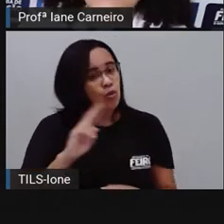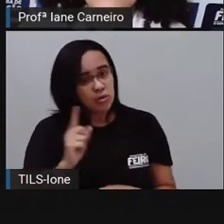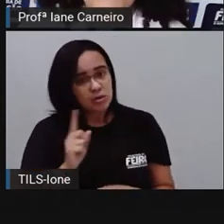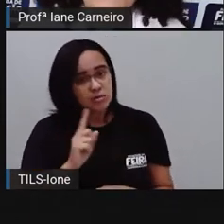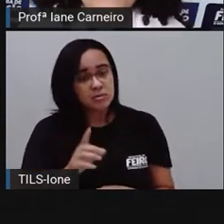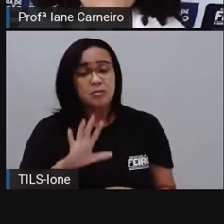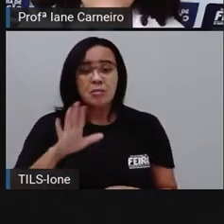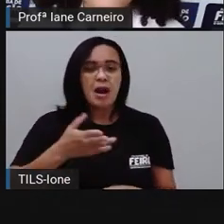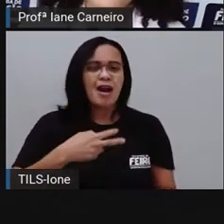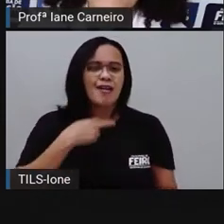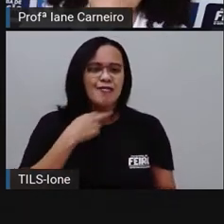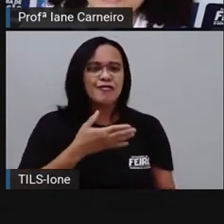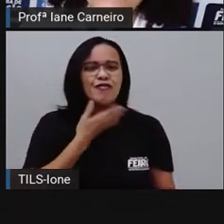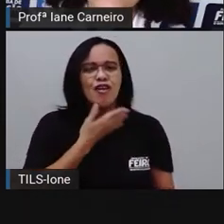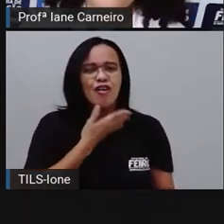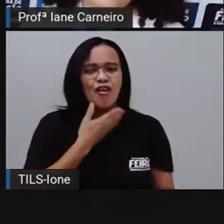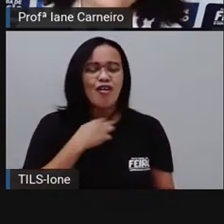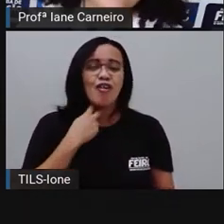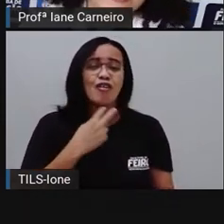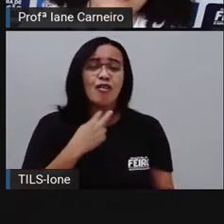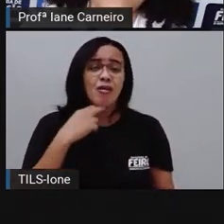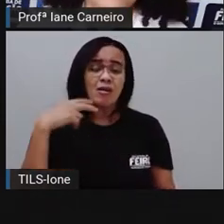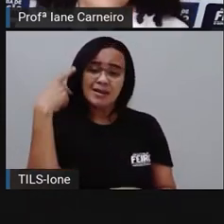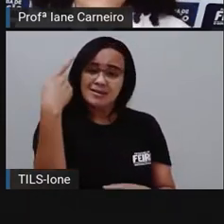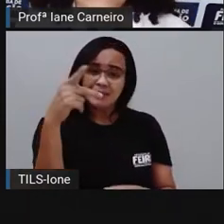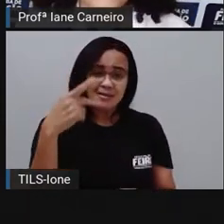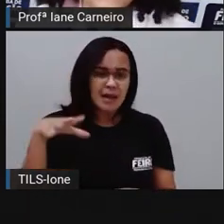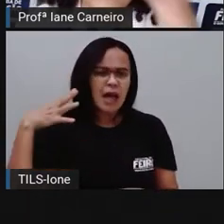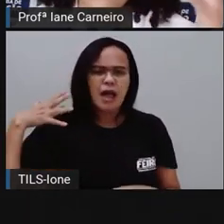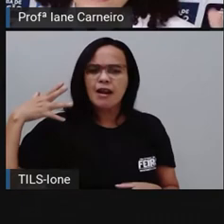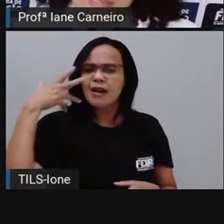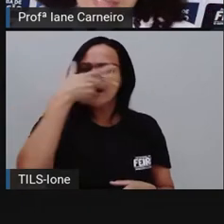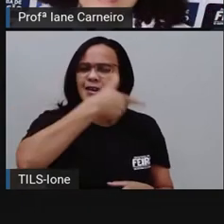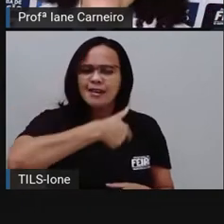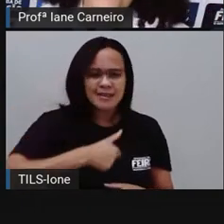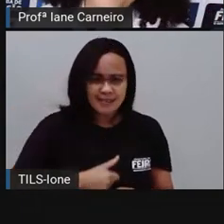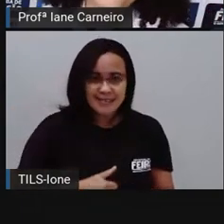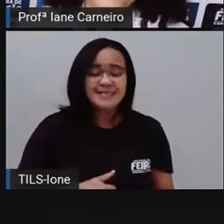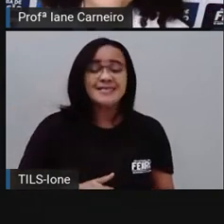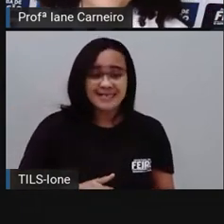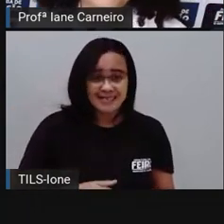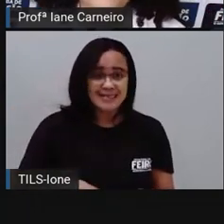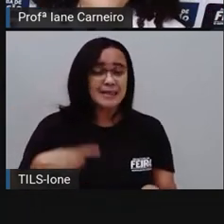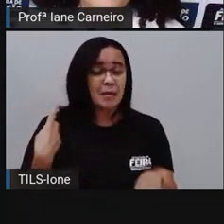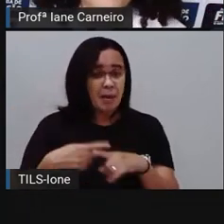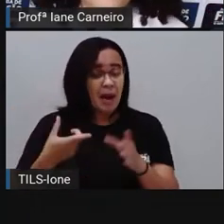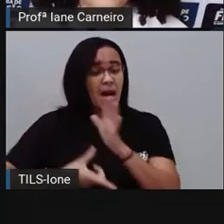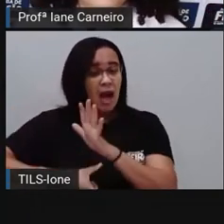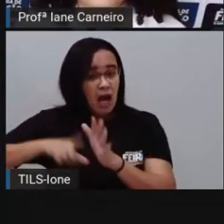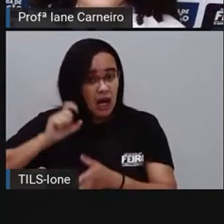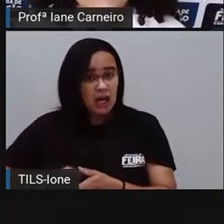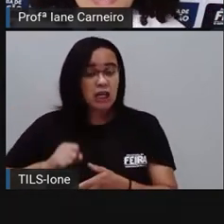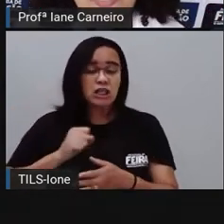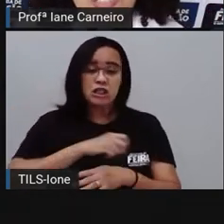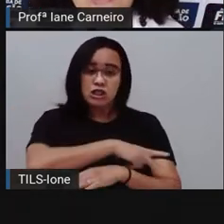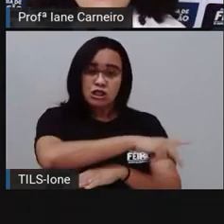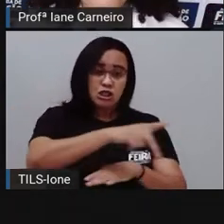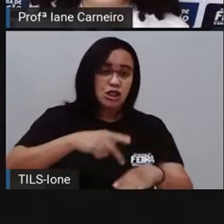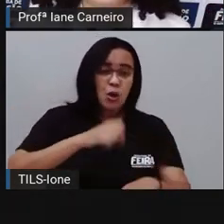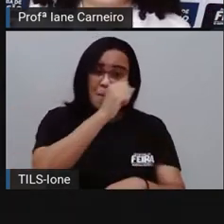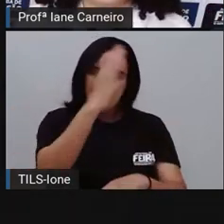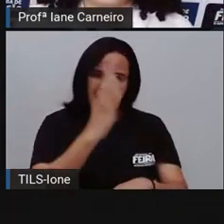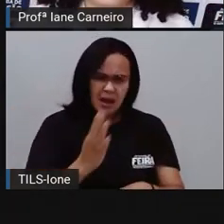belíssima, né? Ela se apresenta, antigamente, antes de ela ter, ser reconhecida nacionalmente, ela se apresentava em igrejas,